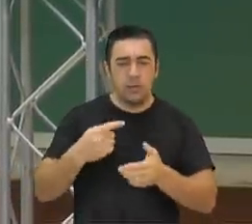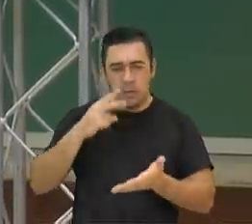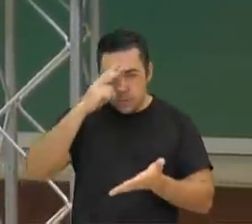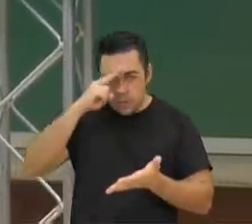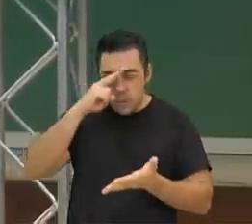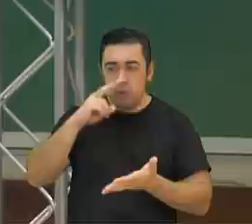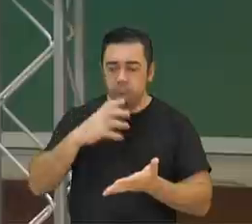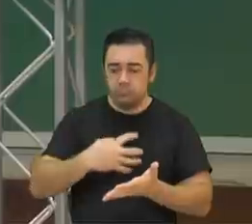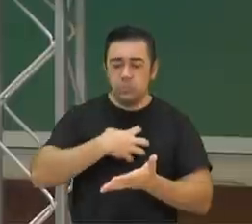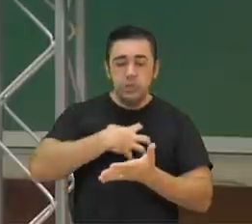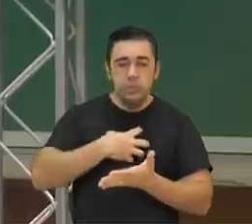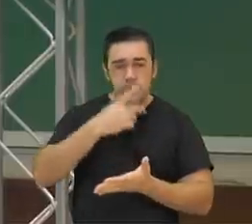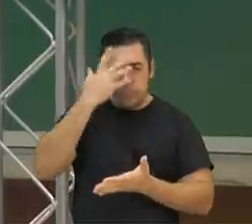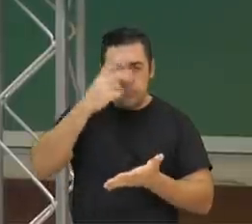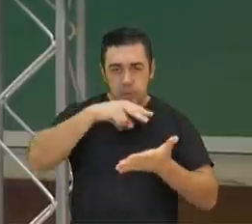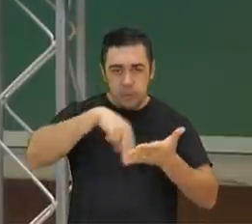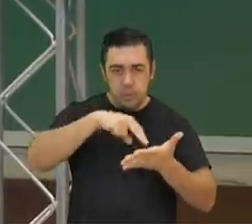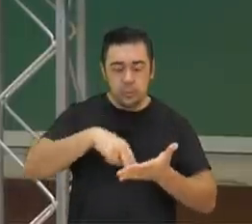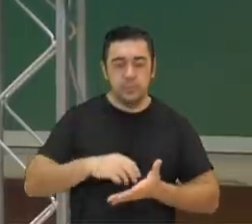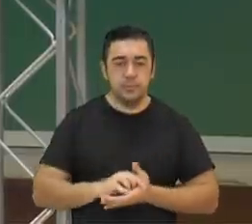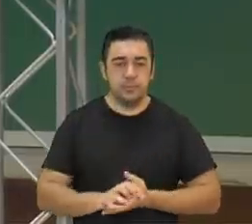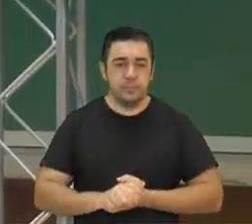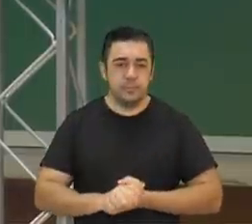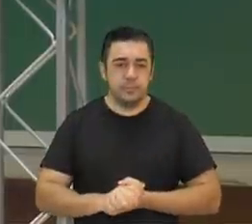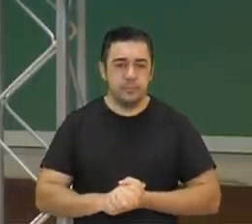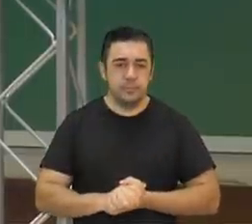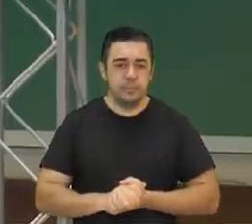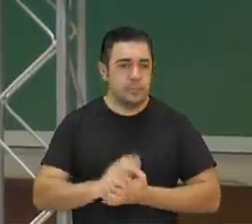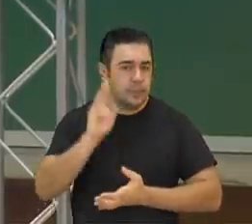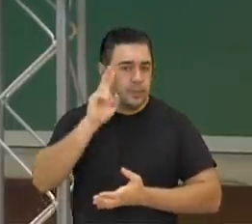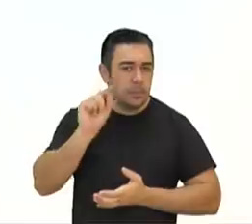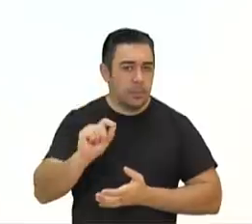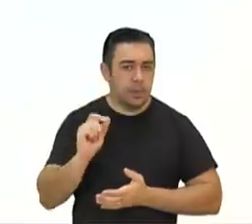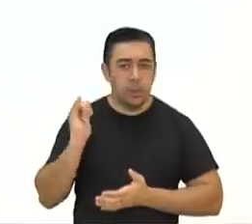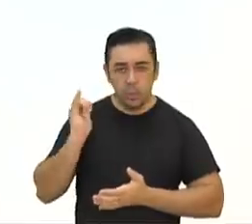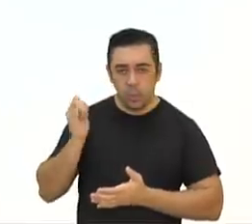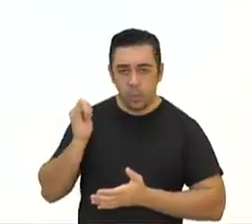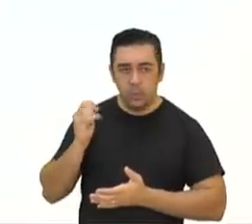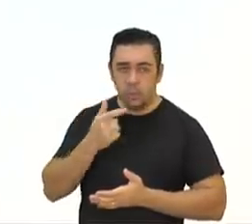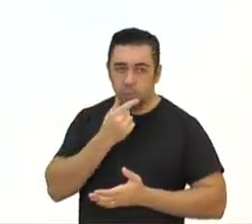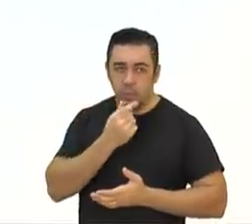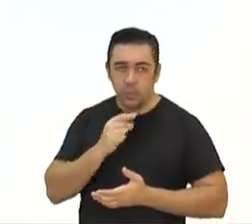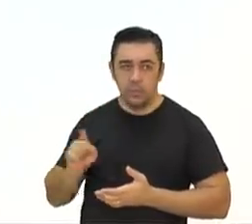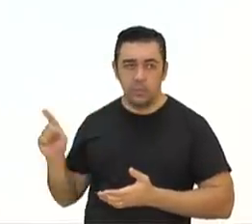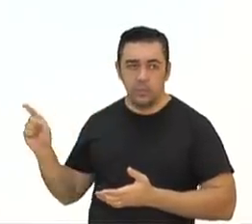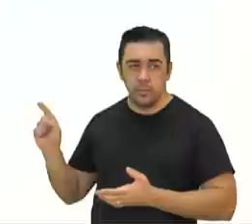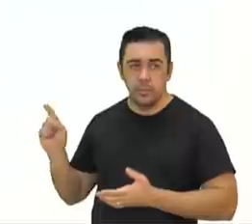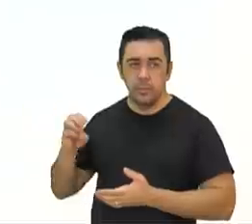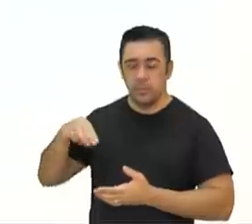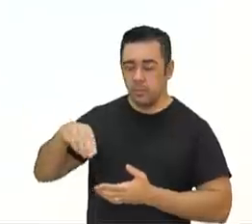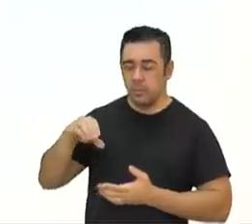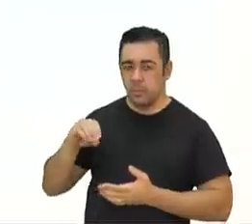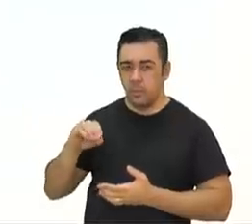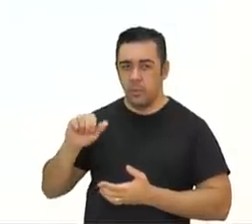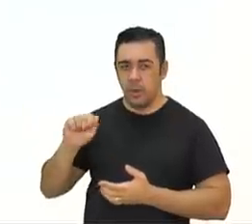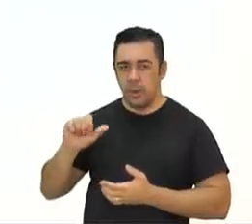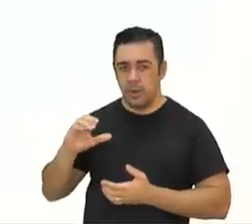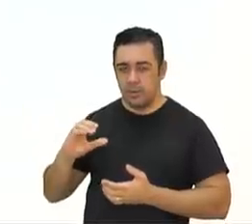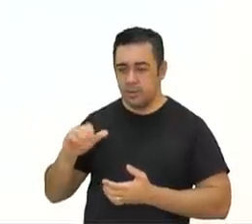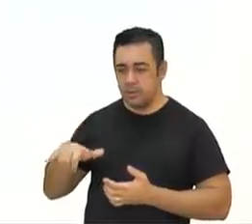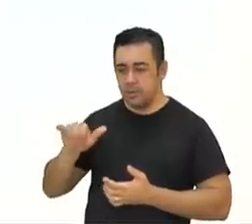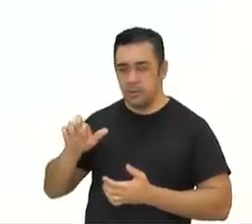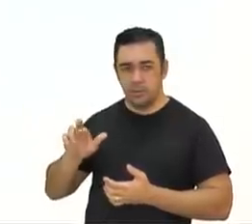leitores, certo? Então, vamos retomar o conto de Moacir Scliar, o conto chamado Bruxas